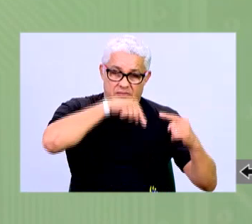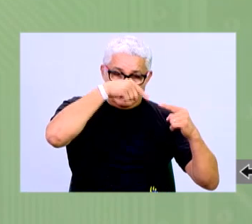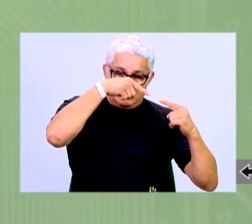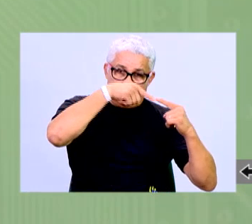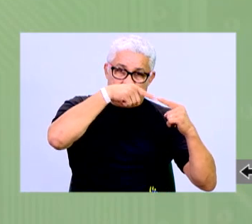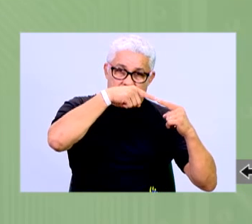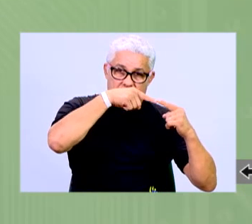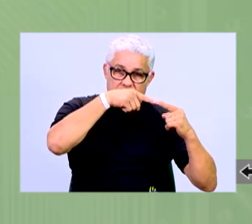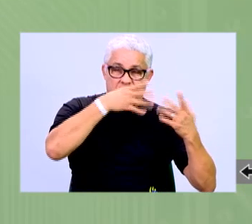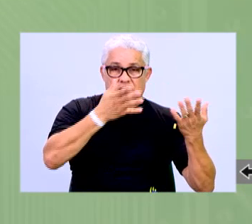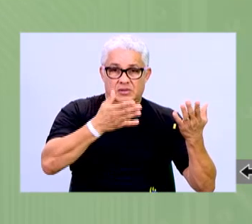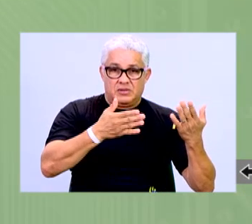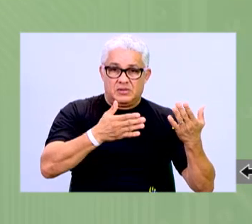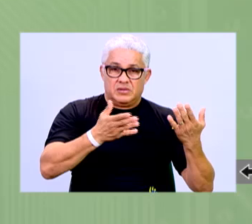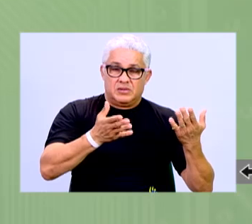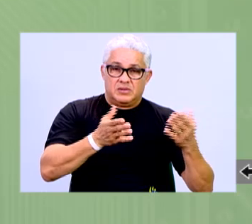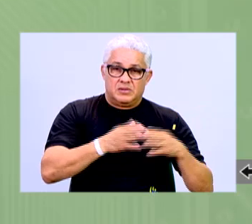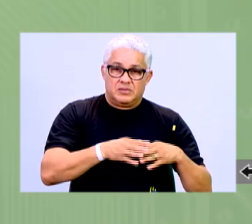dos